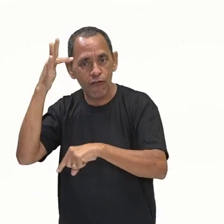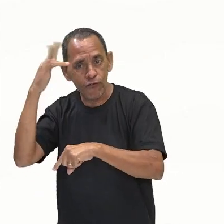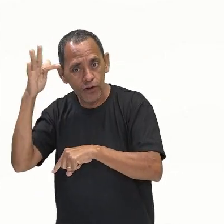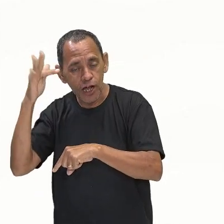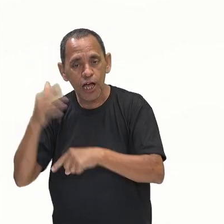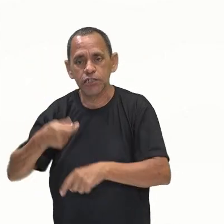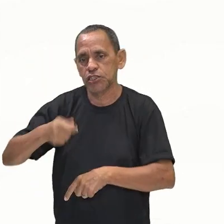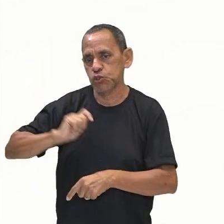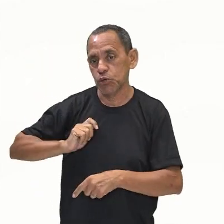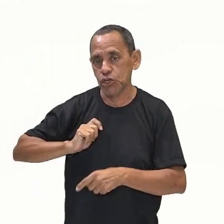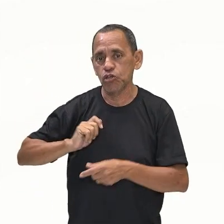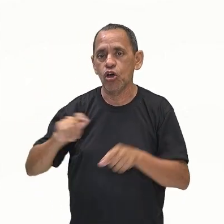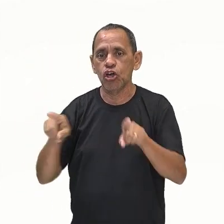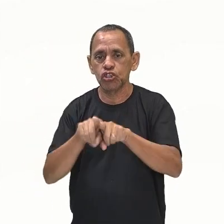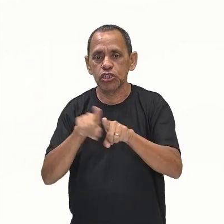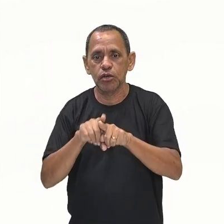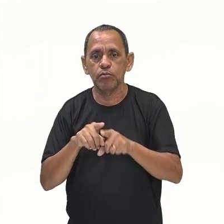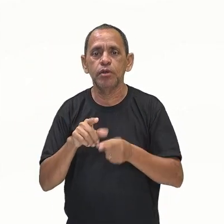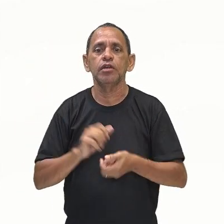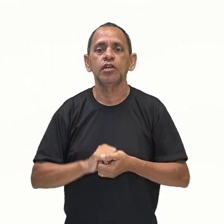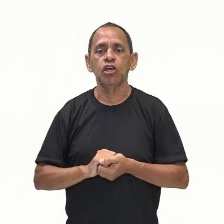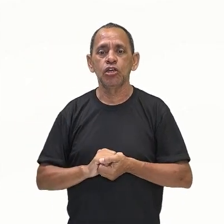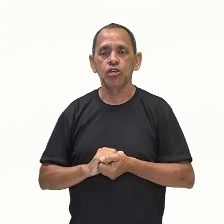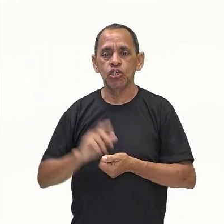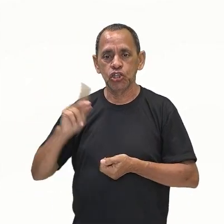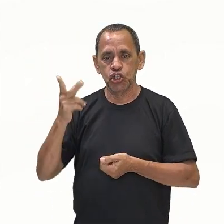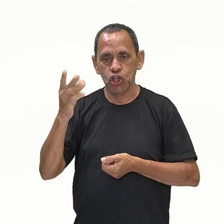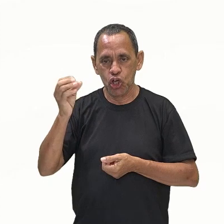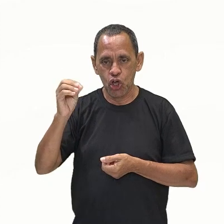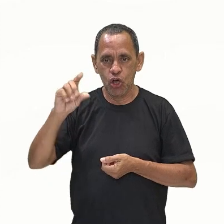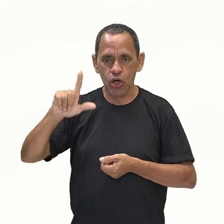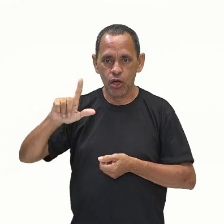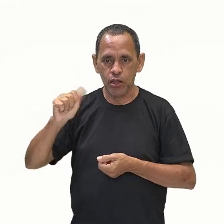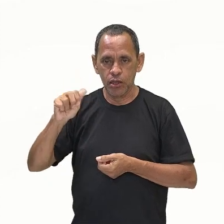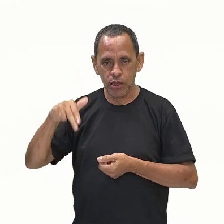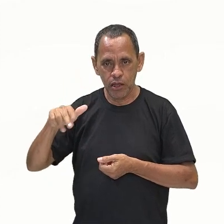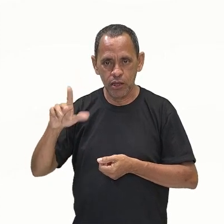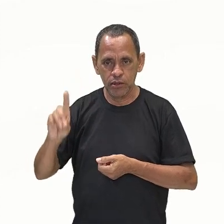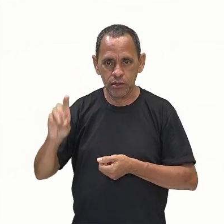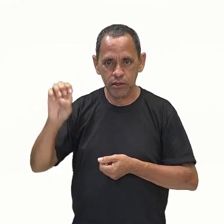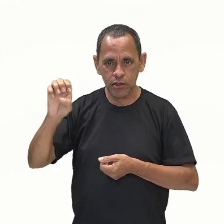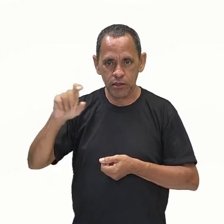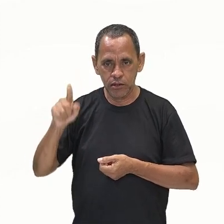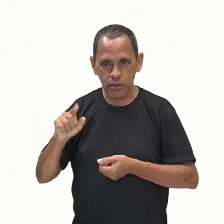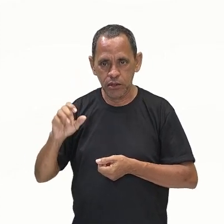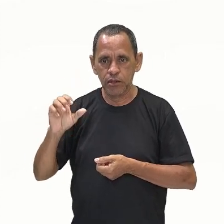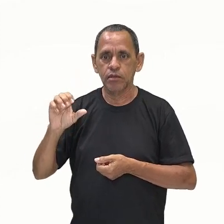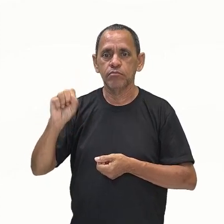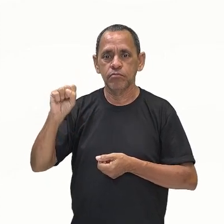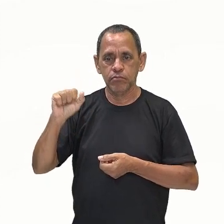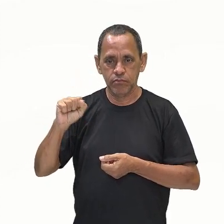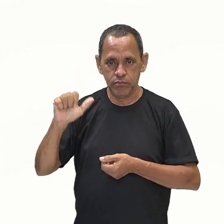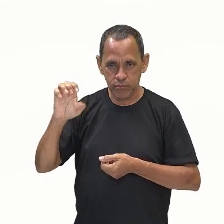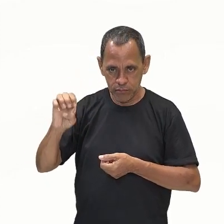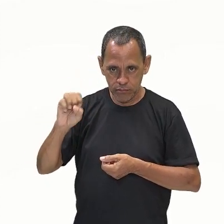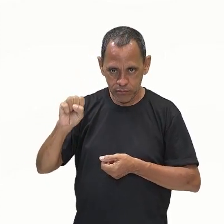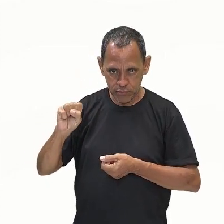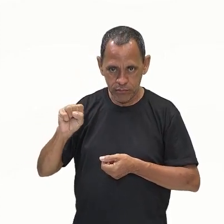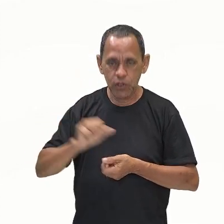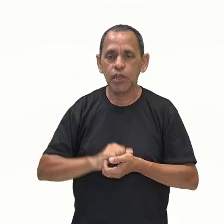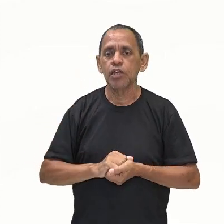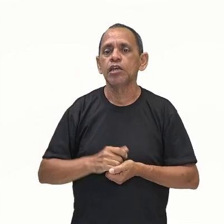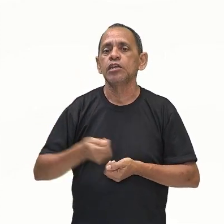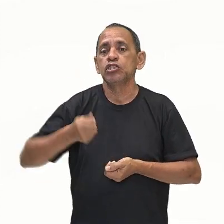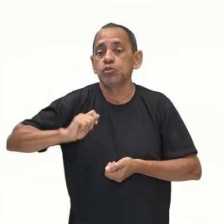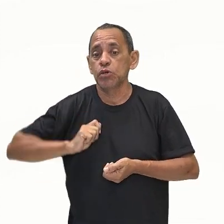essa região, oficialmente pelo tratado, estivesse sob posse espanhola. Então, eles